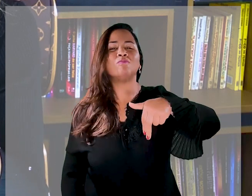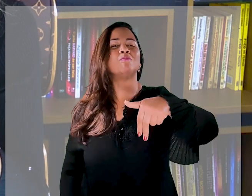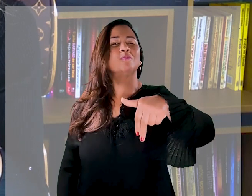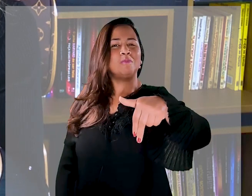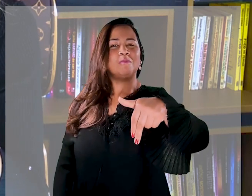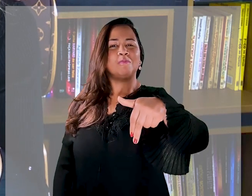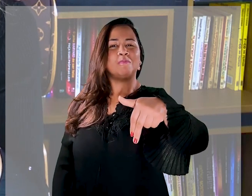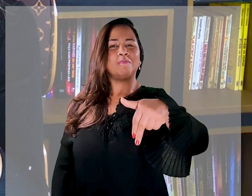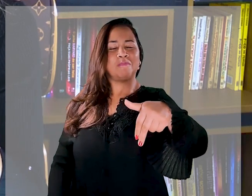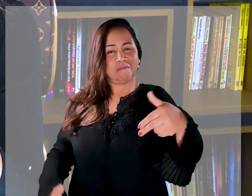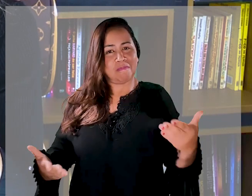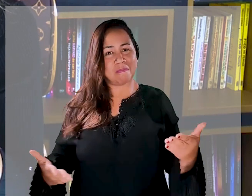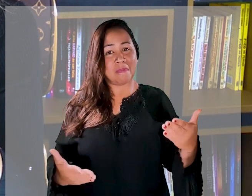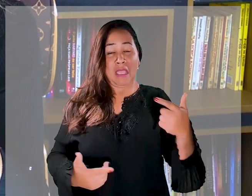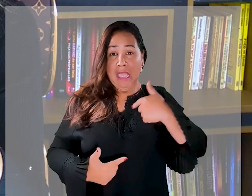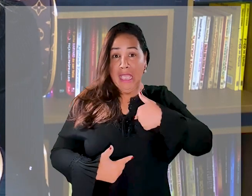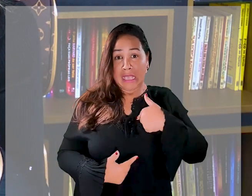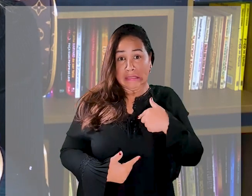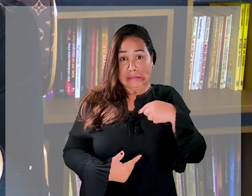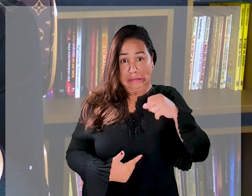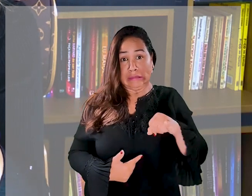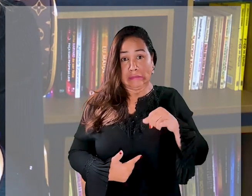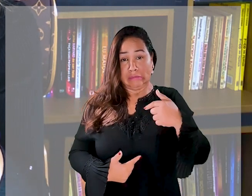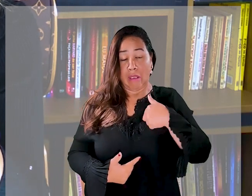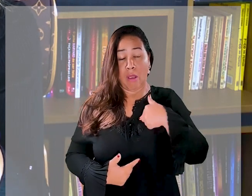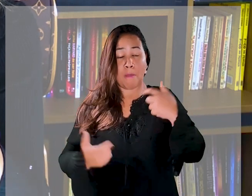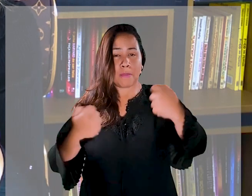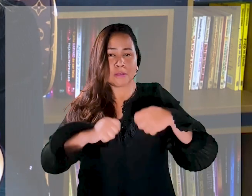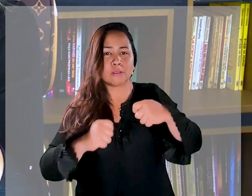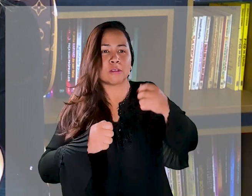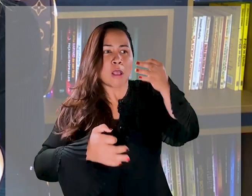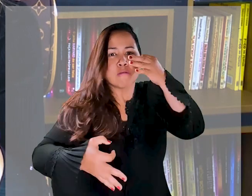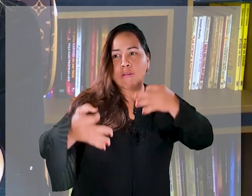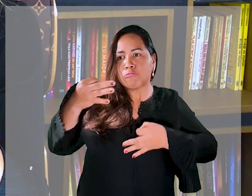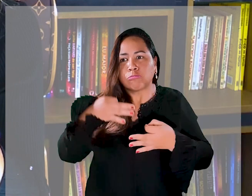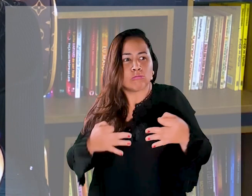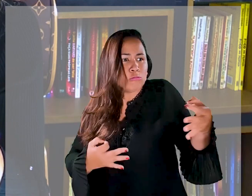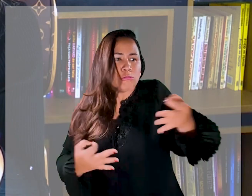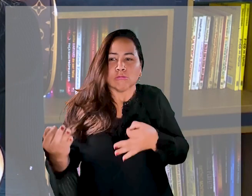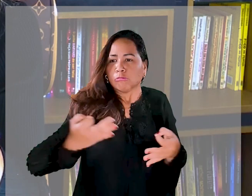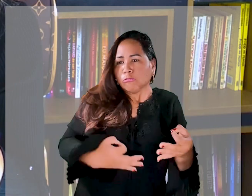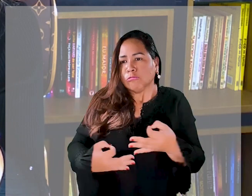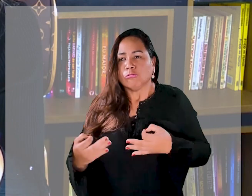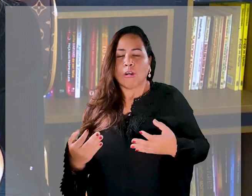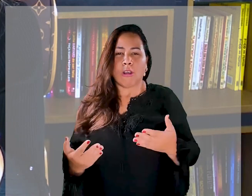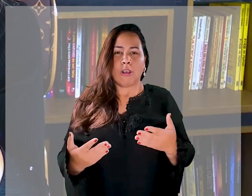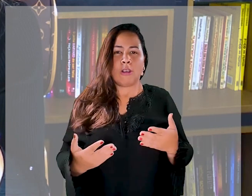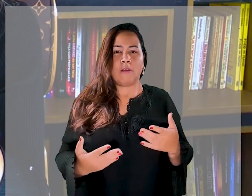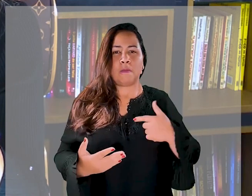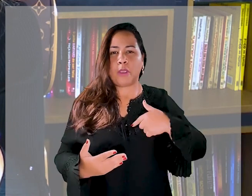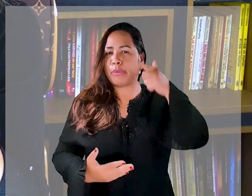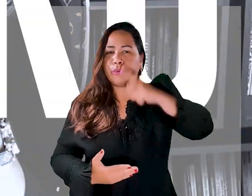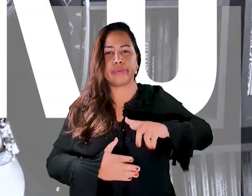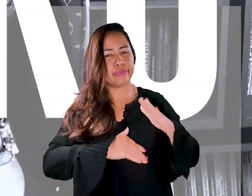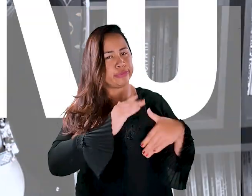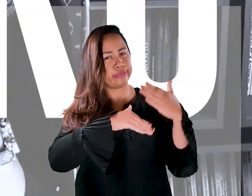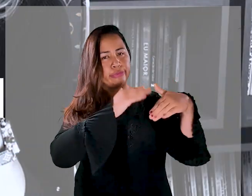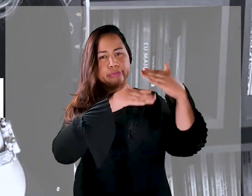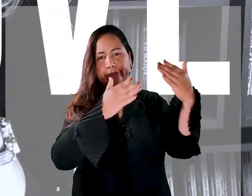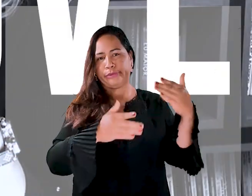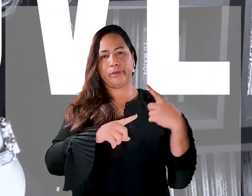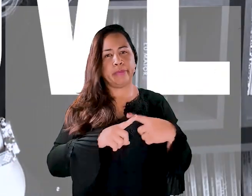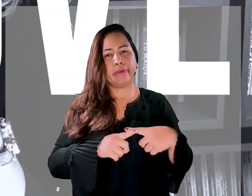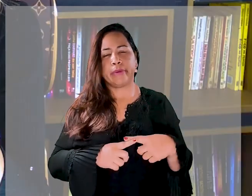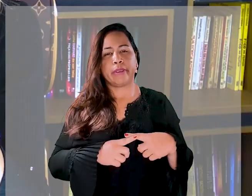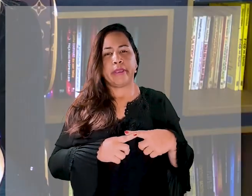pessoas que dependem da opinião dos outros são pessoas que não prosperam. Uma vez que para prosperar, você precisa com que o outro